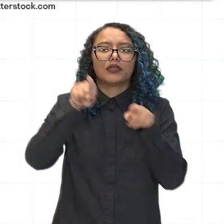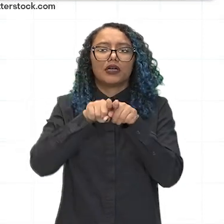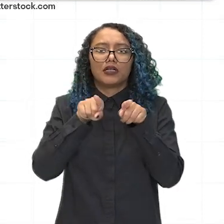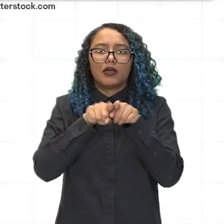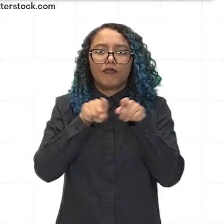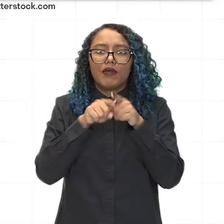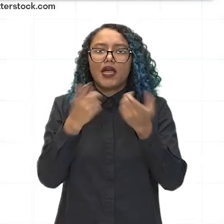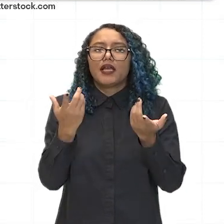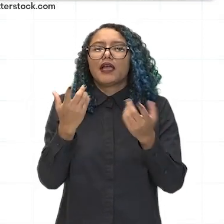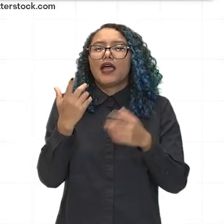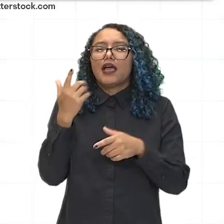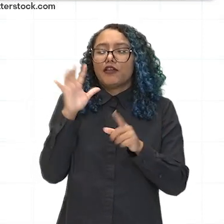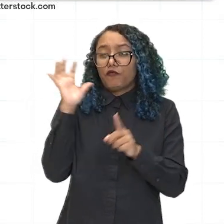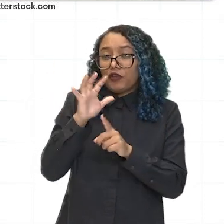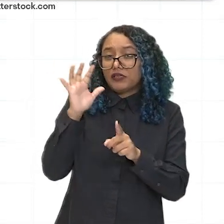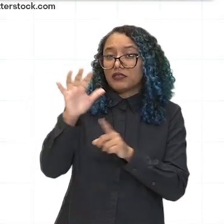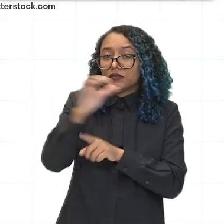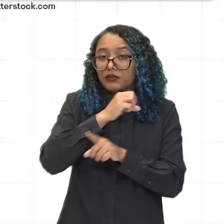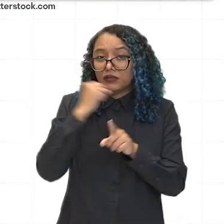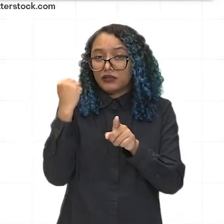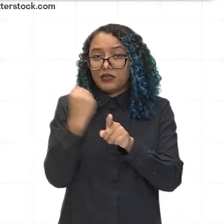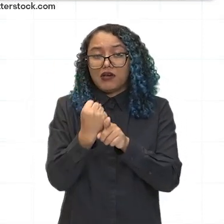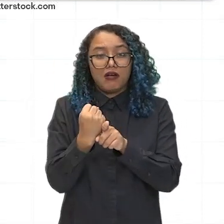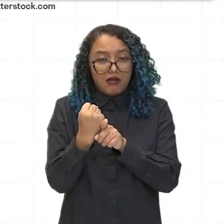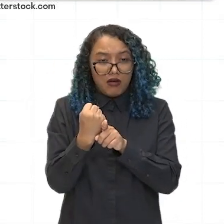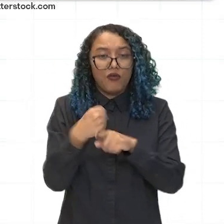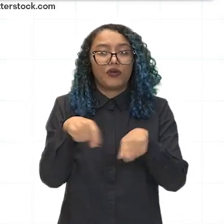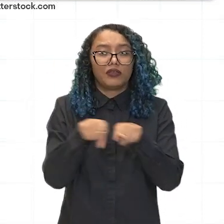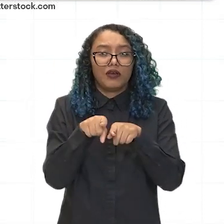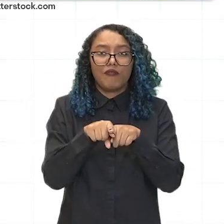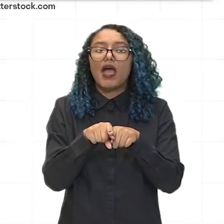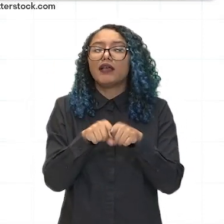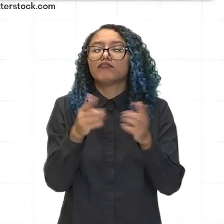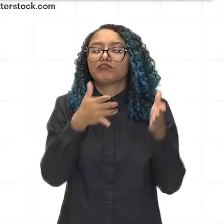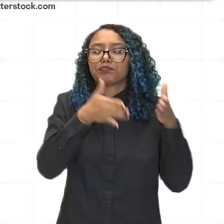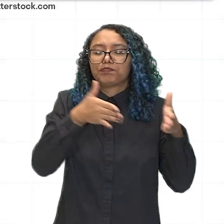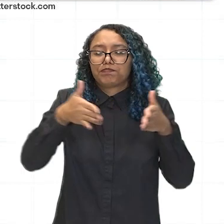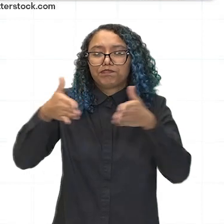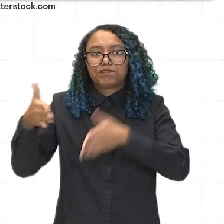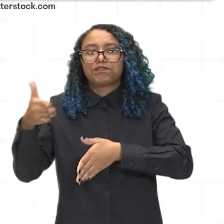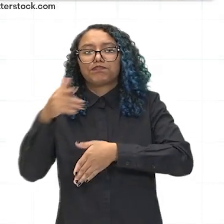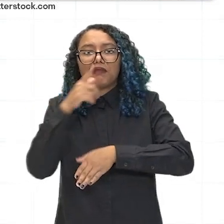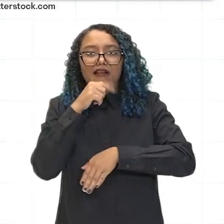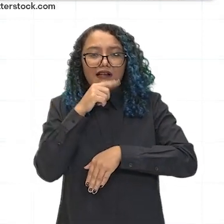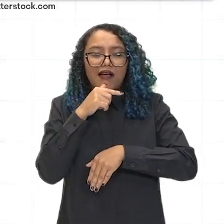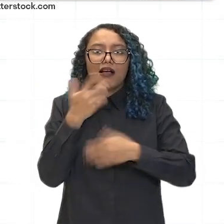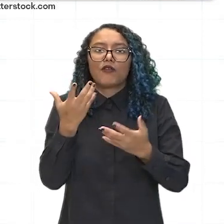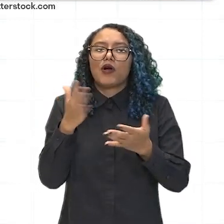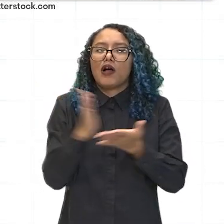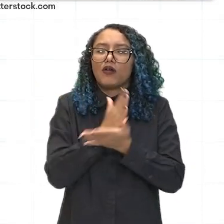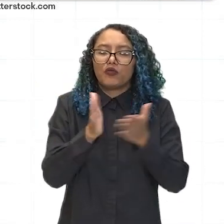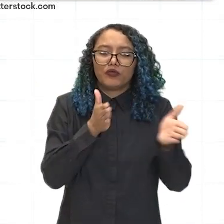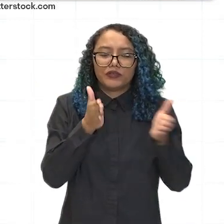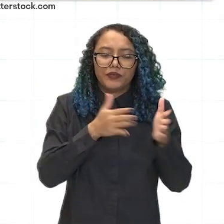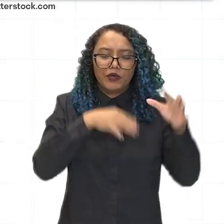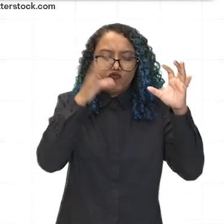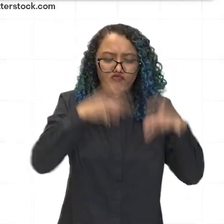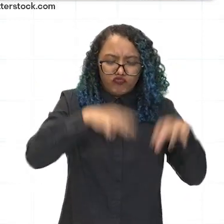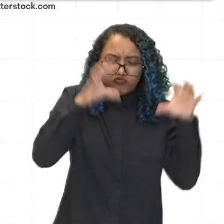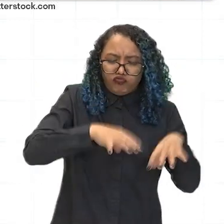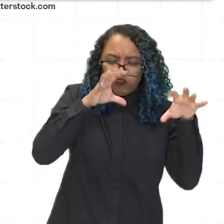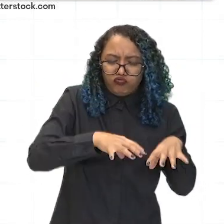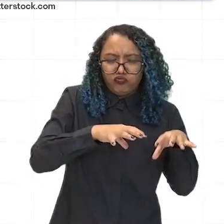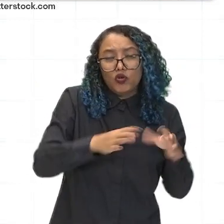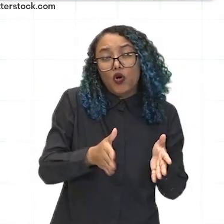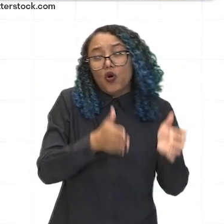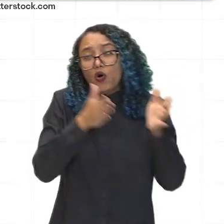impactos sociais nas pessoas e também no ciclo hidrológico, alguns períodos com muita chuva, outros